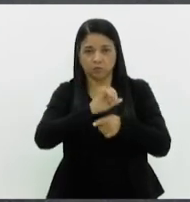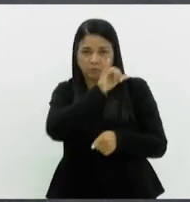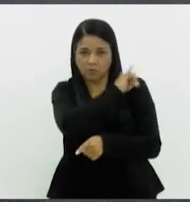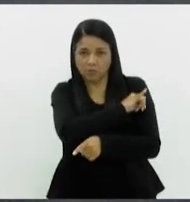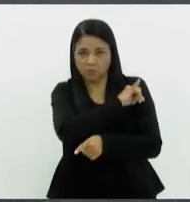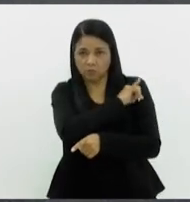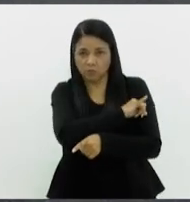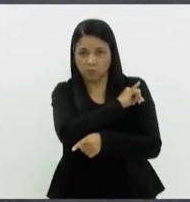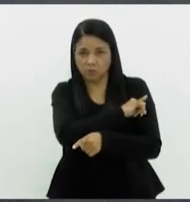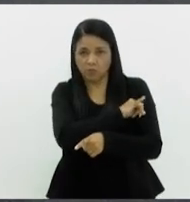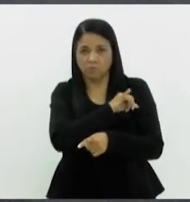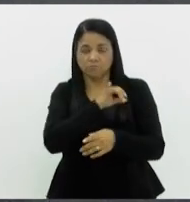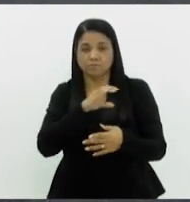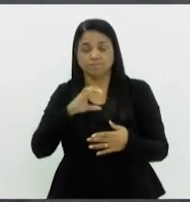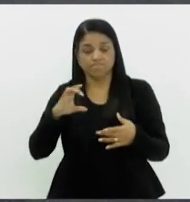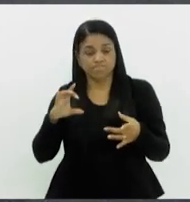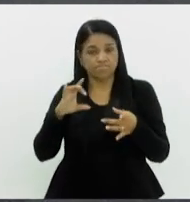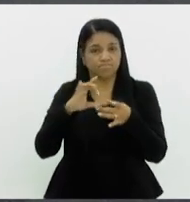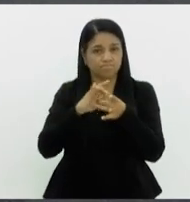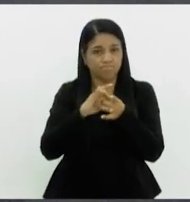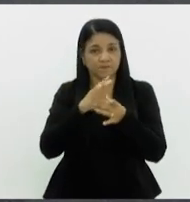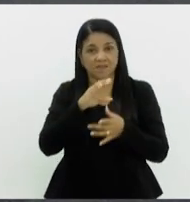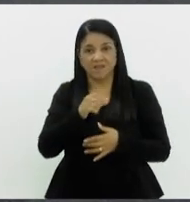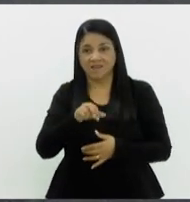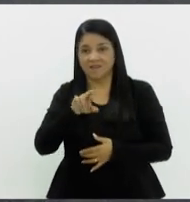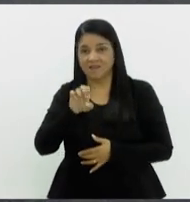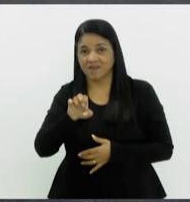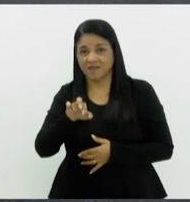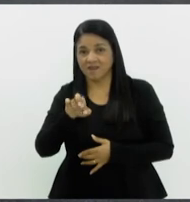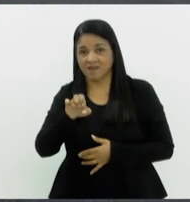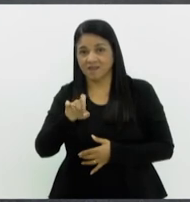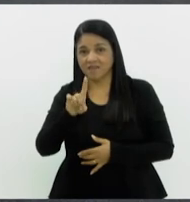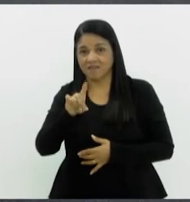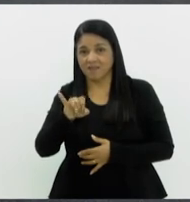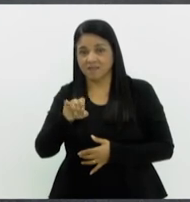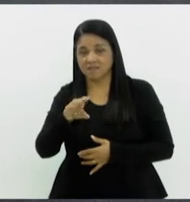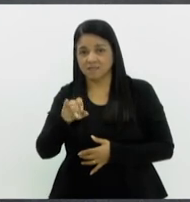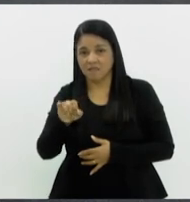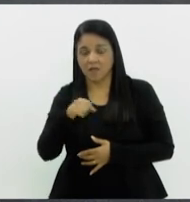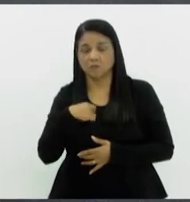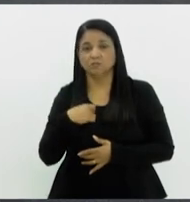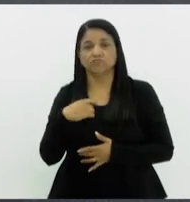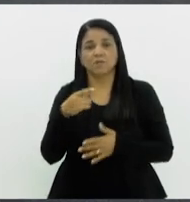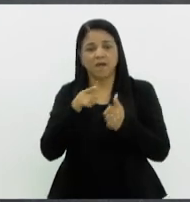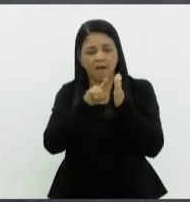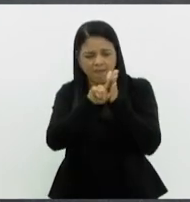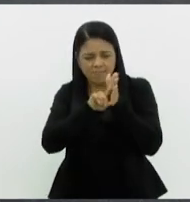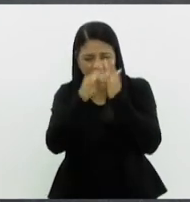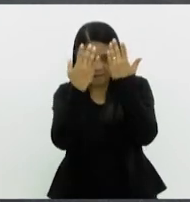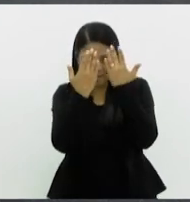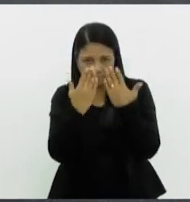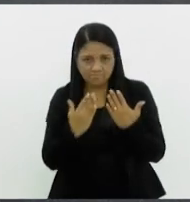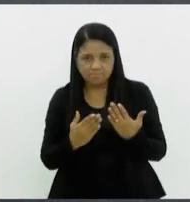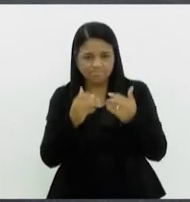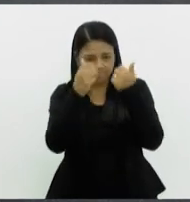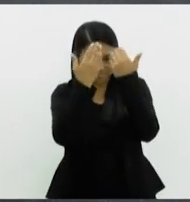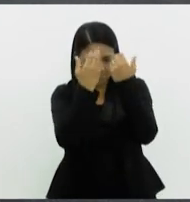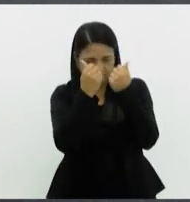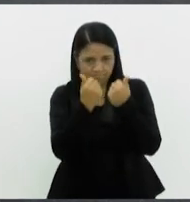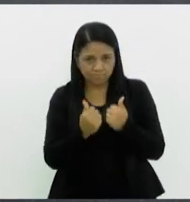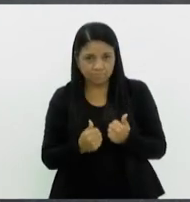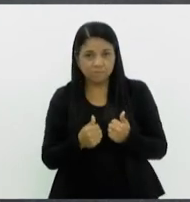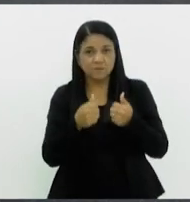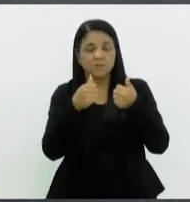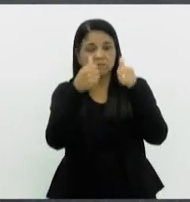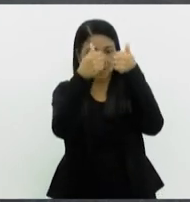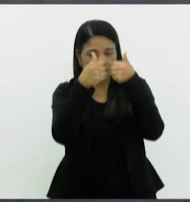que é credenciado para realizar análises oficiais para atender o Sistema Brasileiro